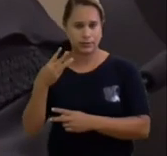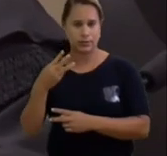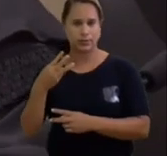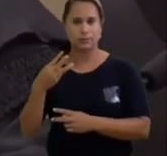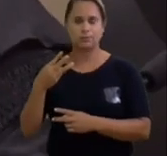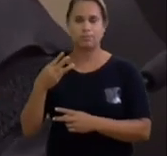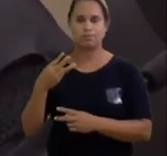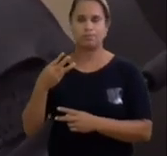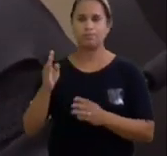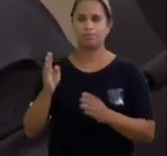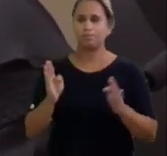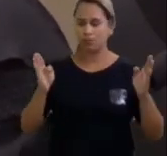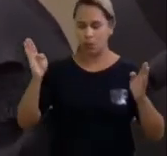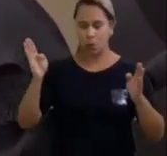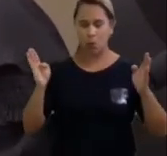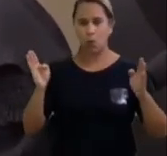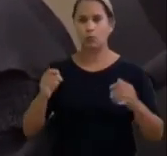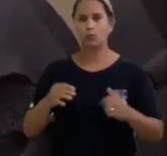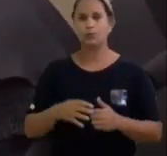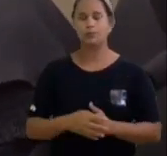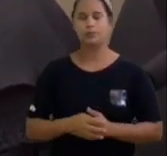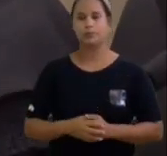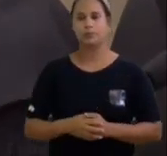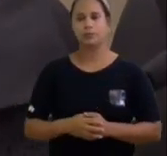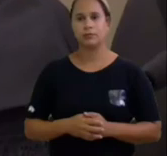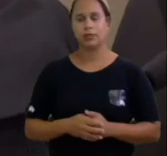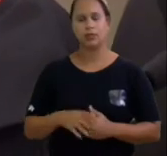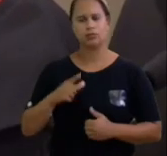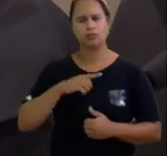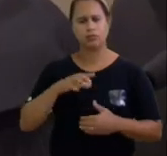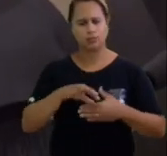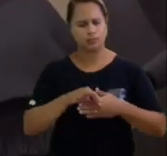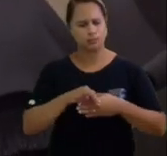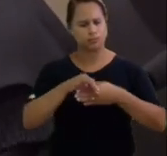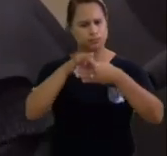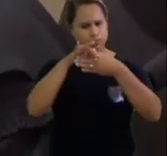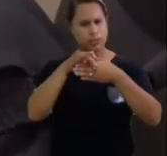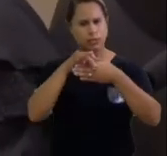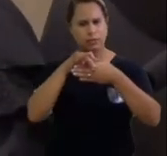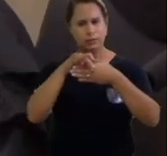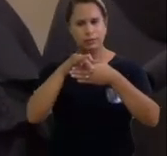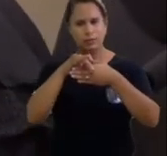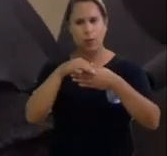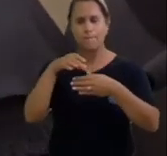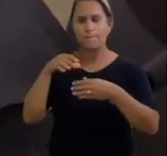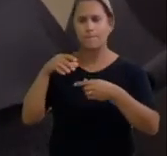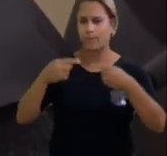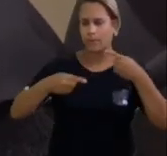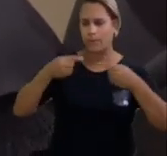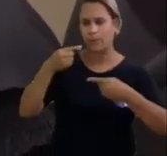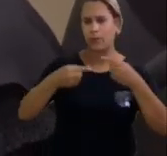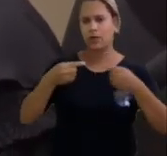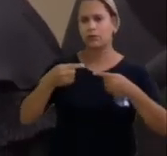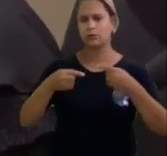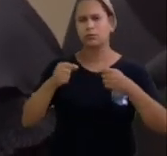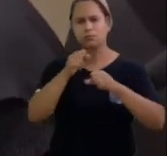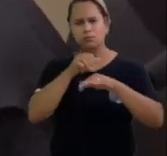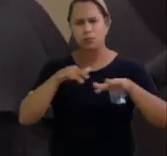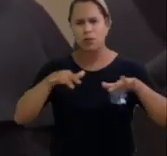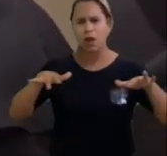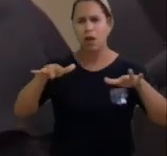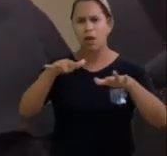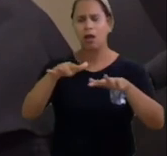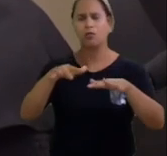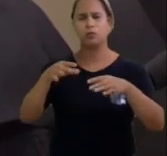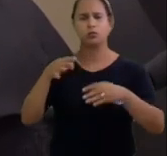ali uma liderança política de décadas do Estado do Paraná, que foi governador, foi senador, por vários mandatos, amplamente conhecido e com alto capital